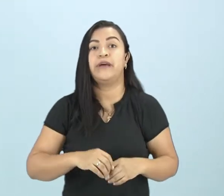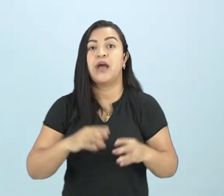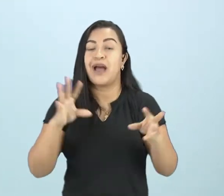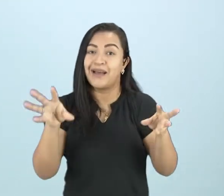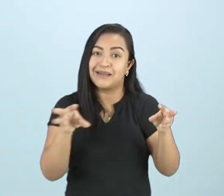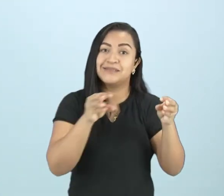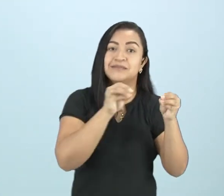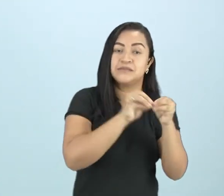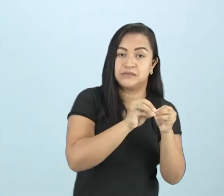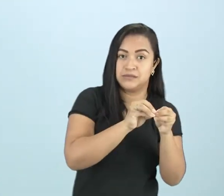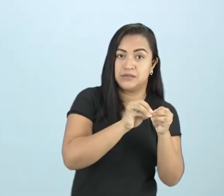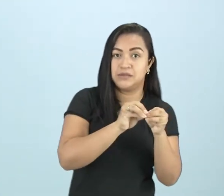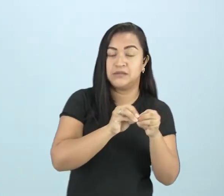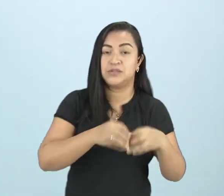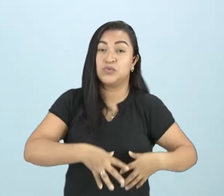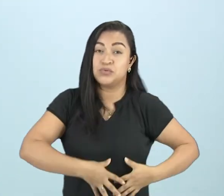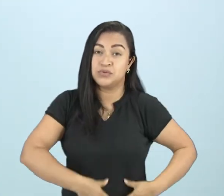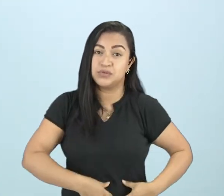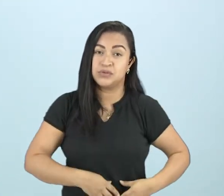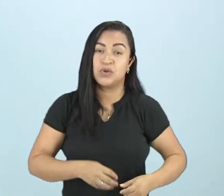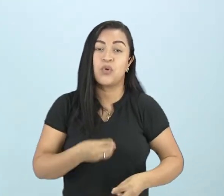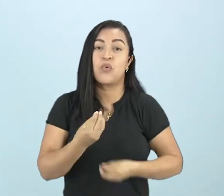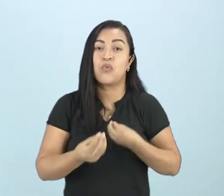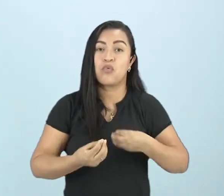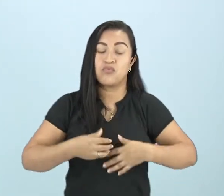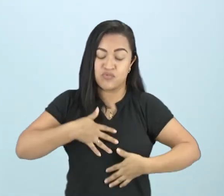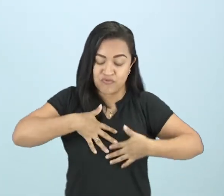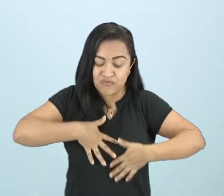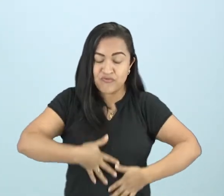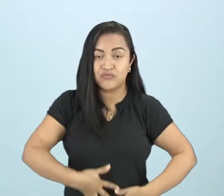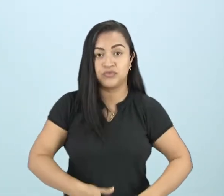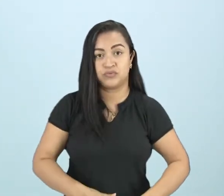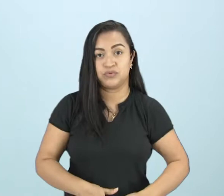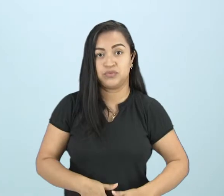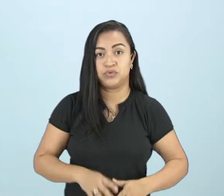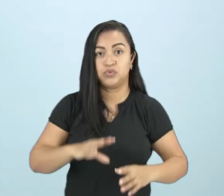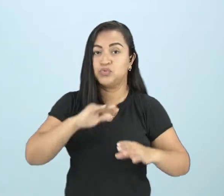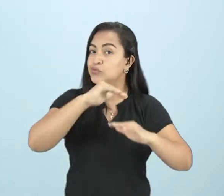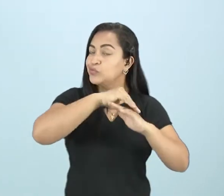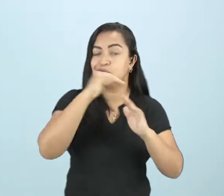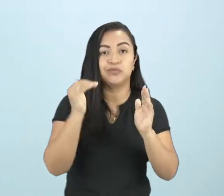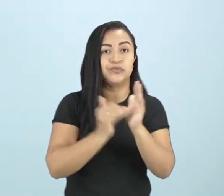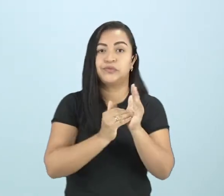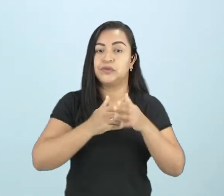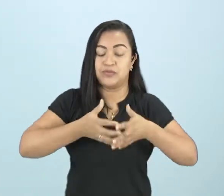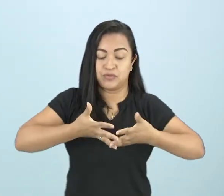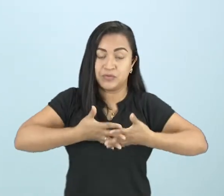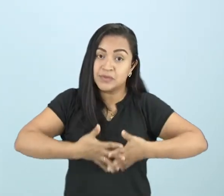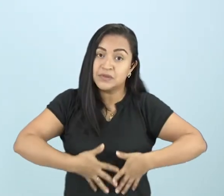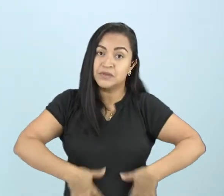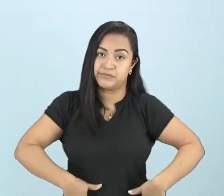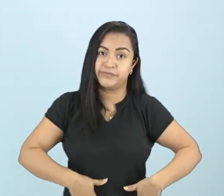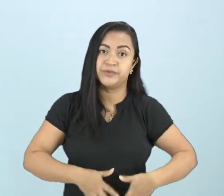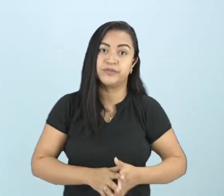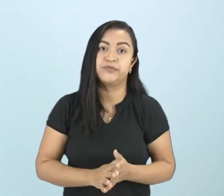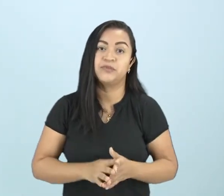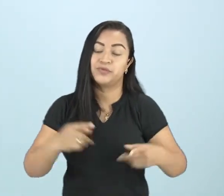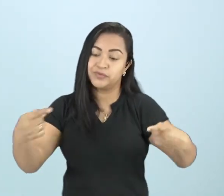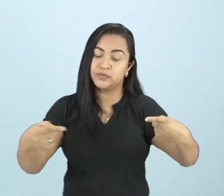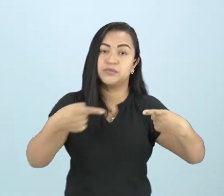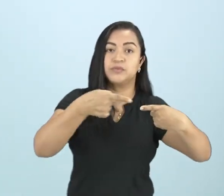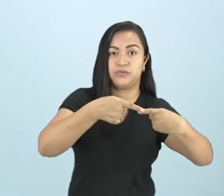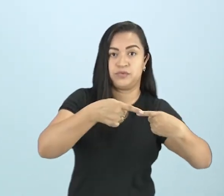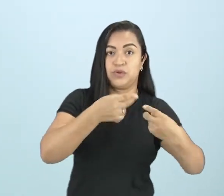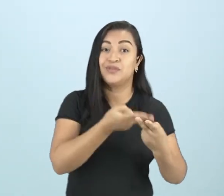quanto funcionamento. Então, tudo que está relacionado a erros inatos ao metabolismo, nós vamos associar às